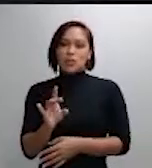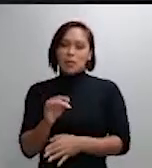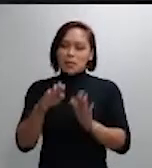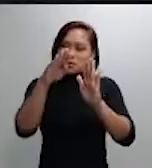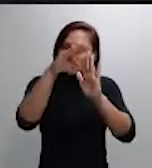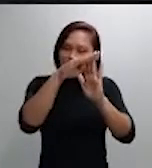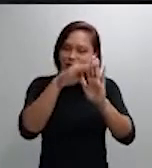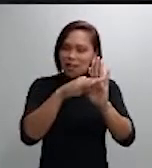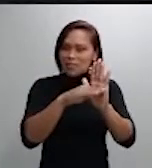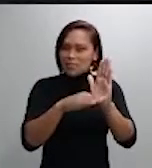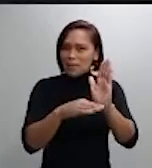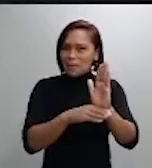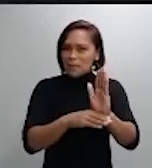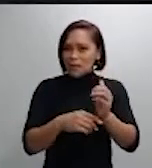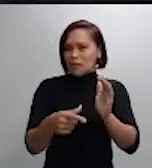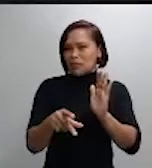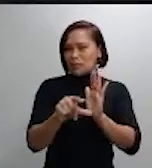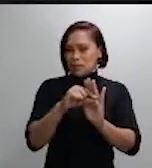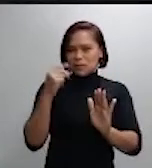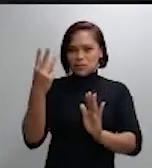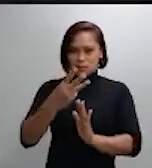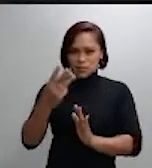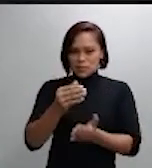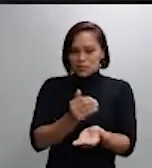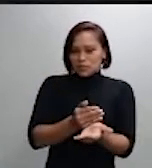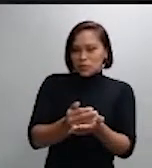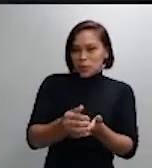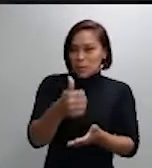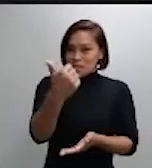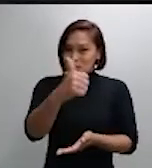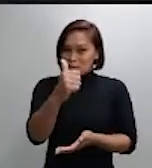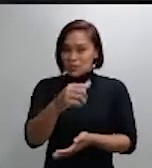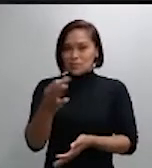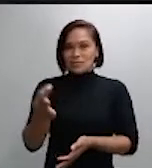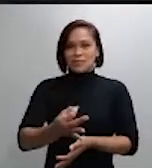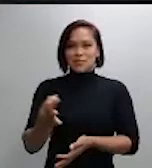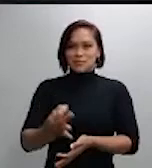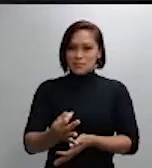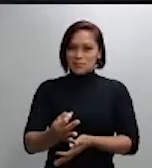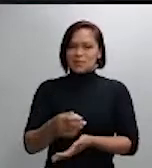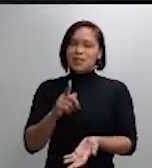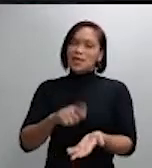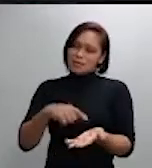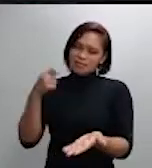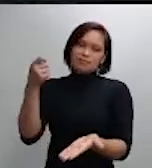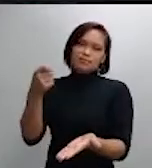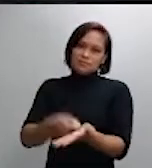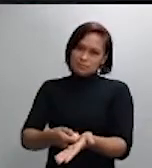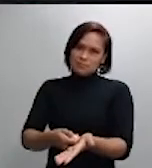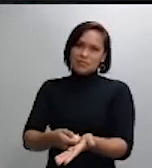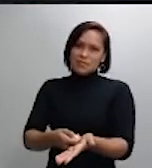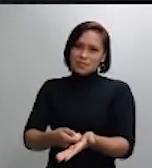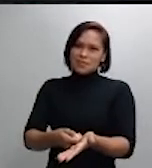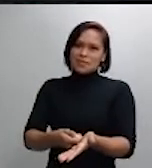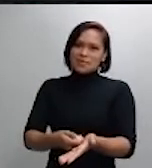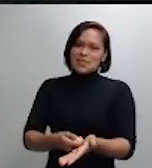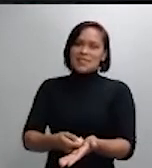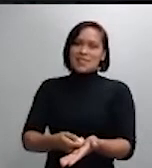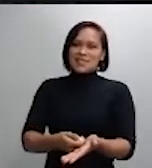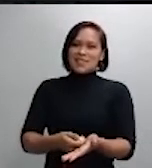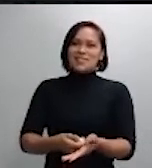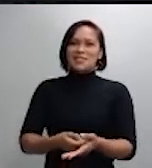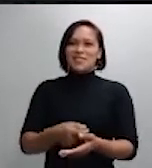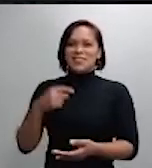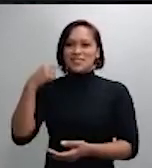honorários do parágrafo 3º, que começa em 1%, seja aplicado. Ou seja, quando o advogado público tem direito